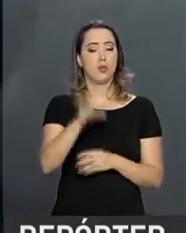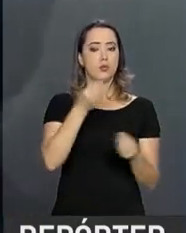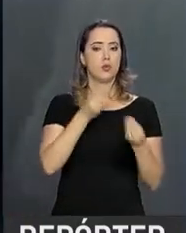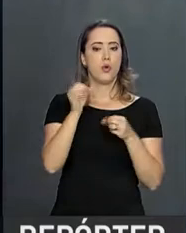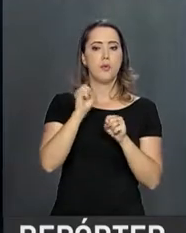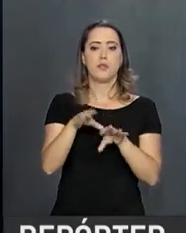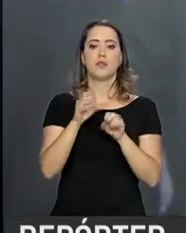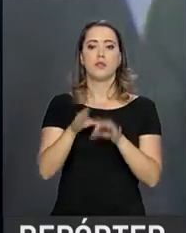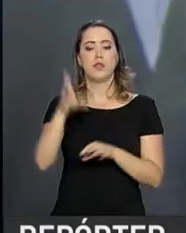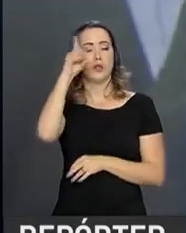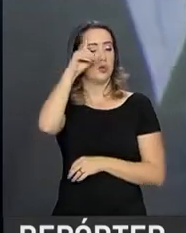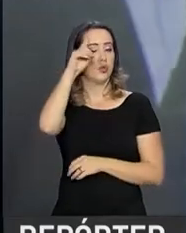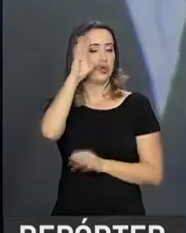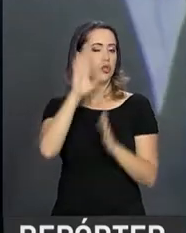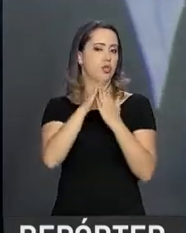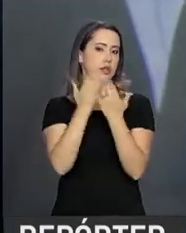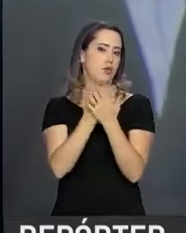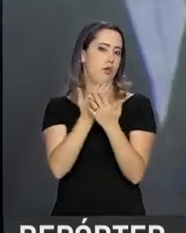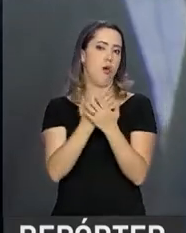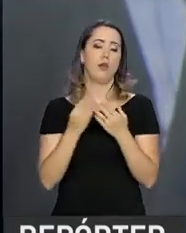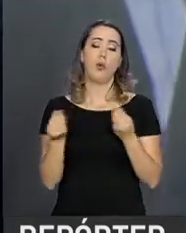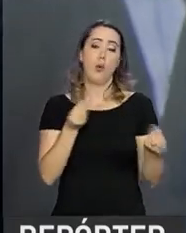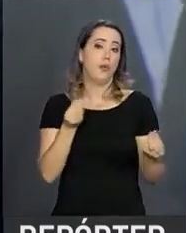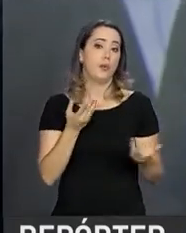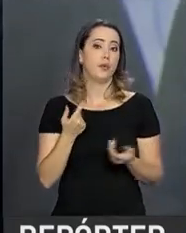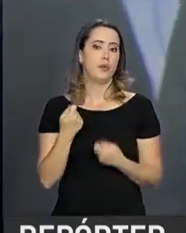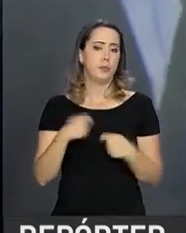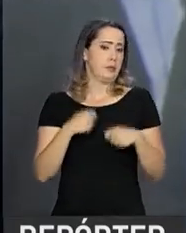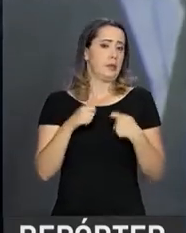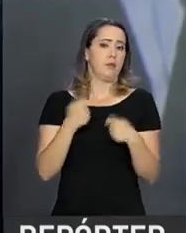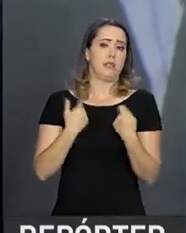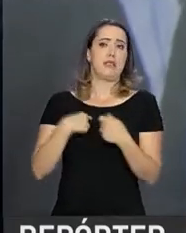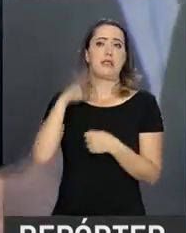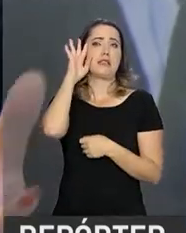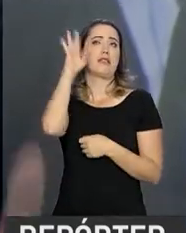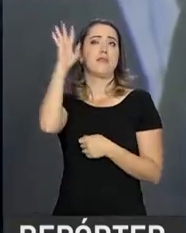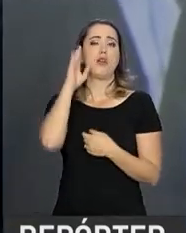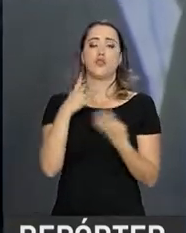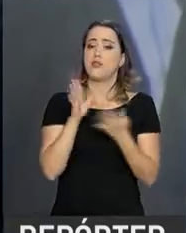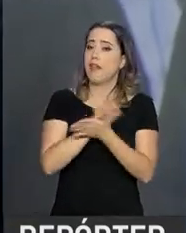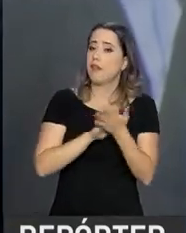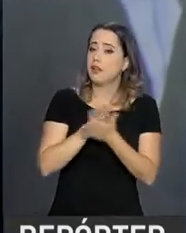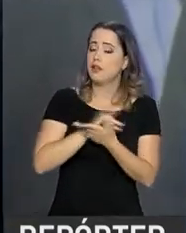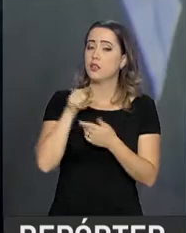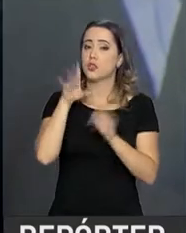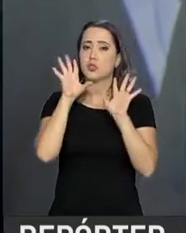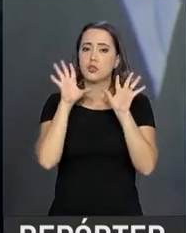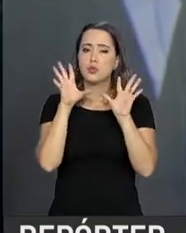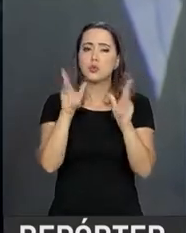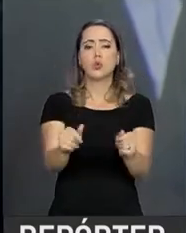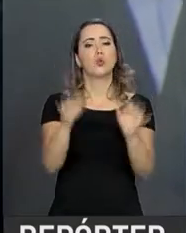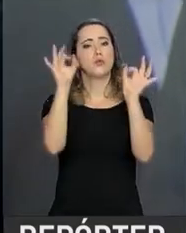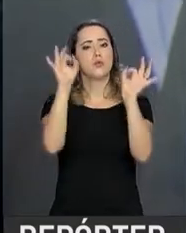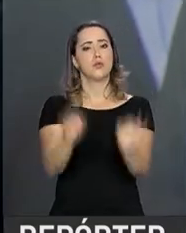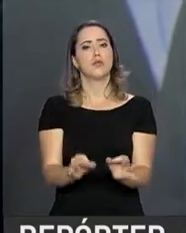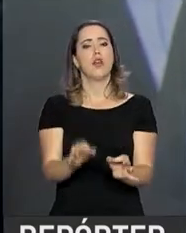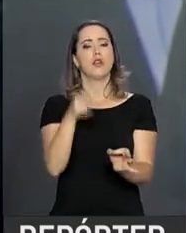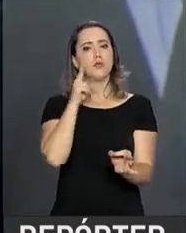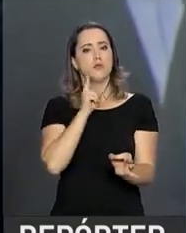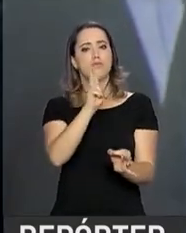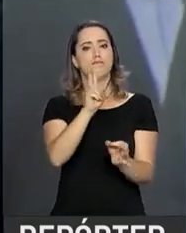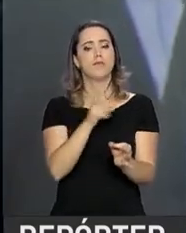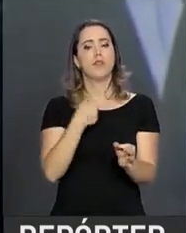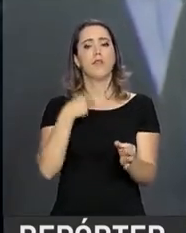aplicar aquilo no cotidiano da sua sala de aula. Então o professor não vai precisar inventar absolutamente nada. Há planos de aula, há referências